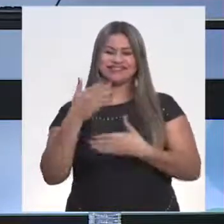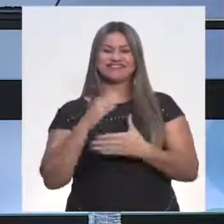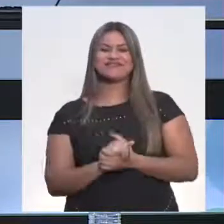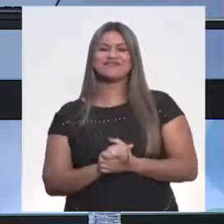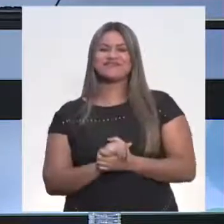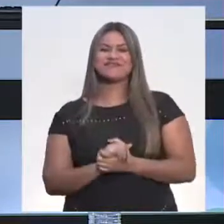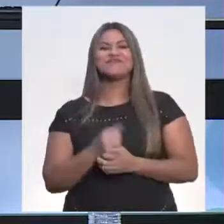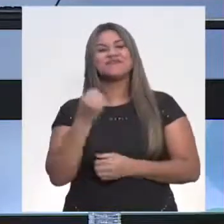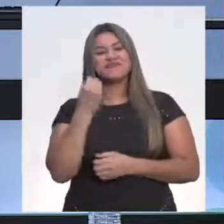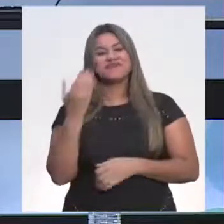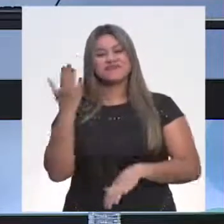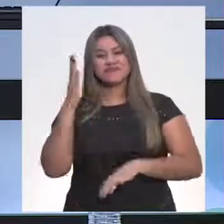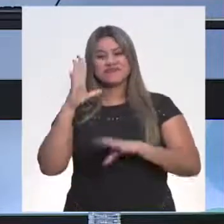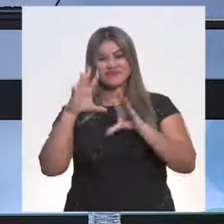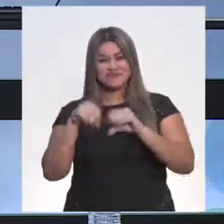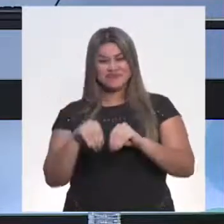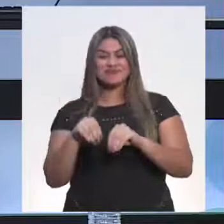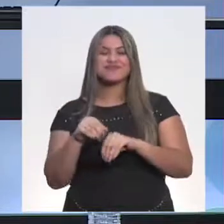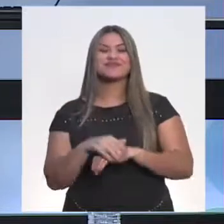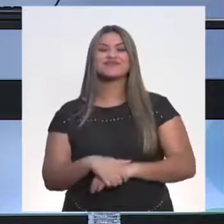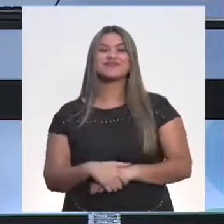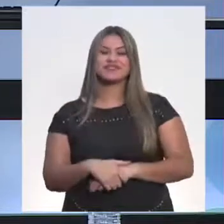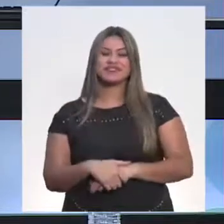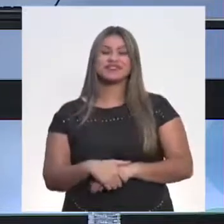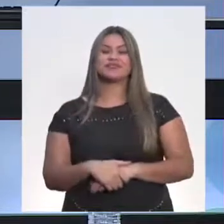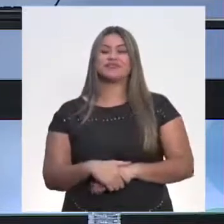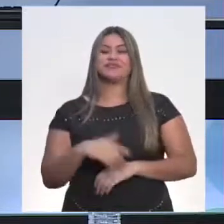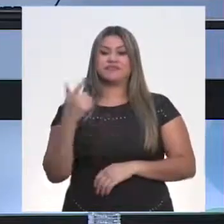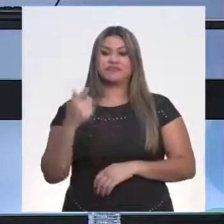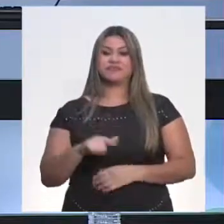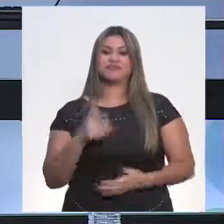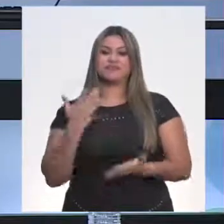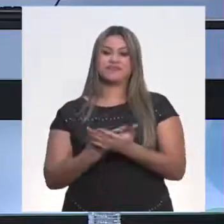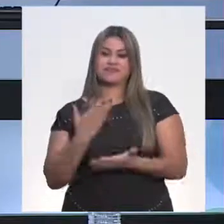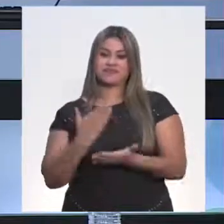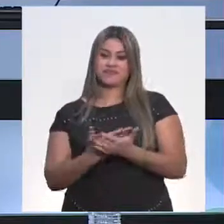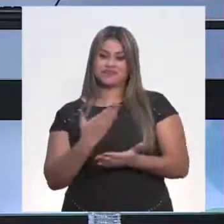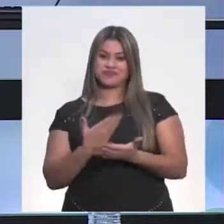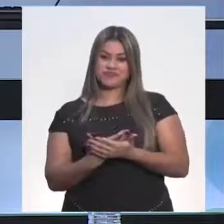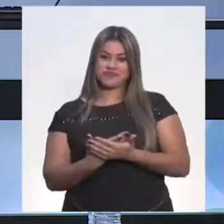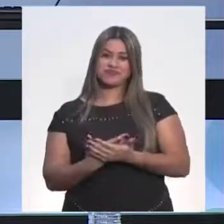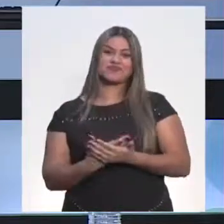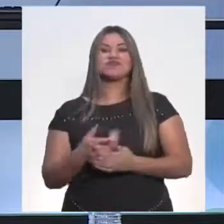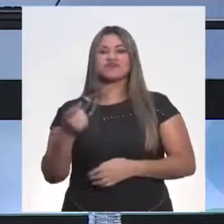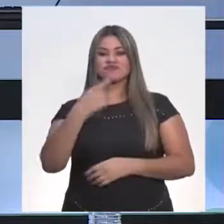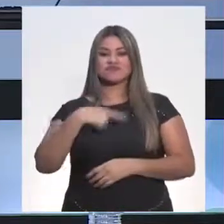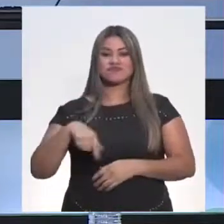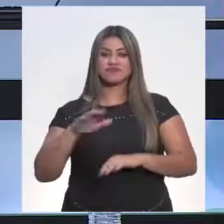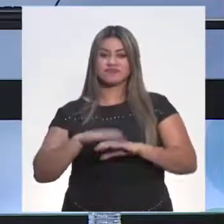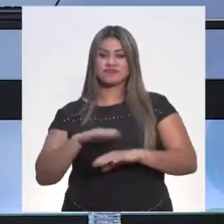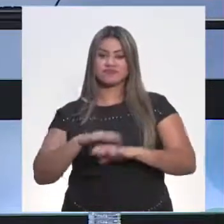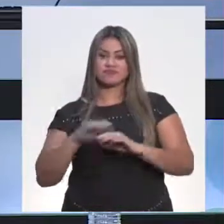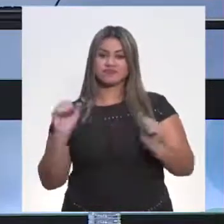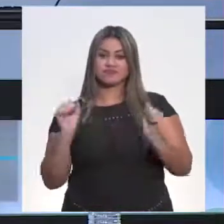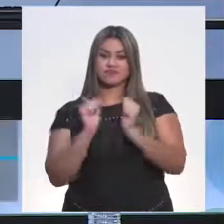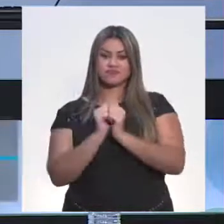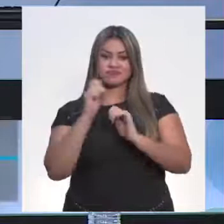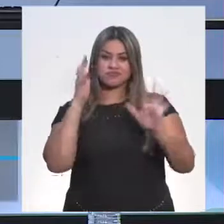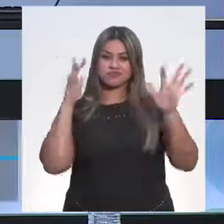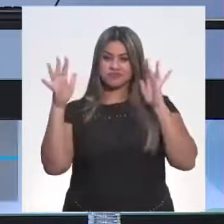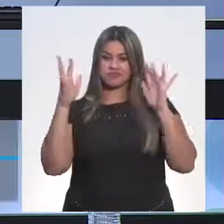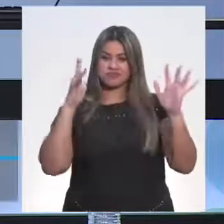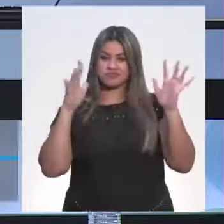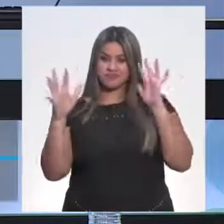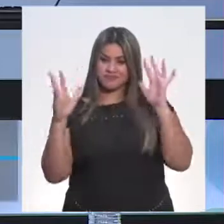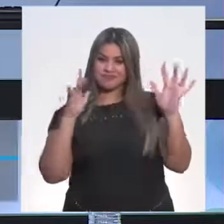gente boa noite estamos aqui mais uma aula vamos construir juntos aqui mais uma reflexão